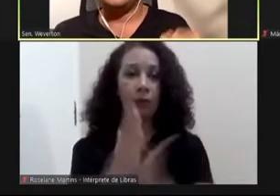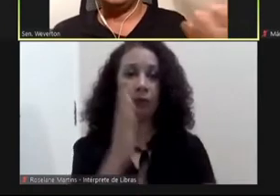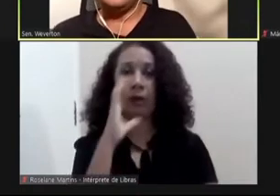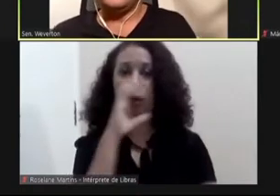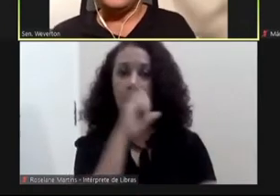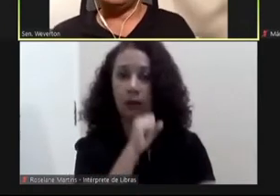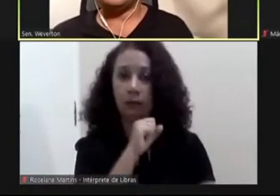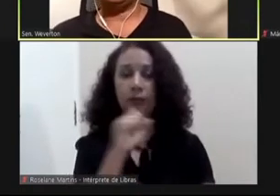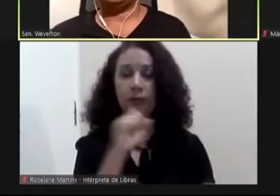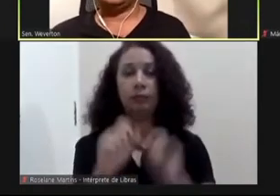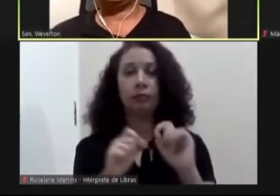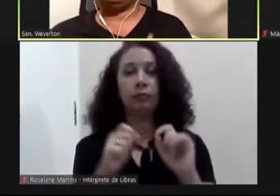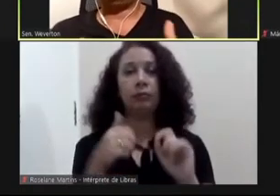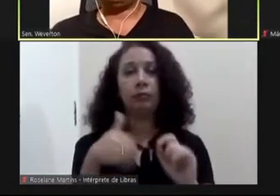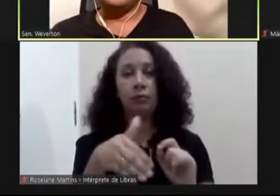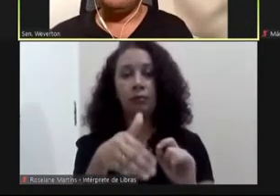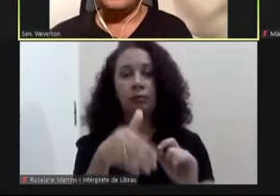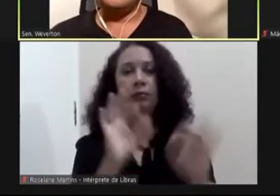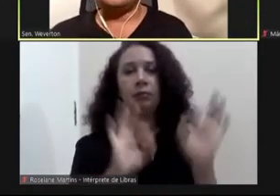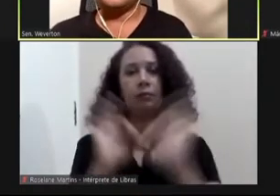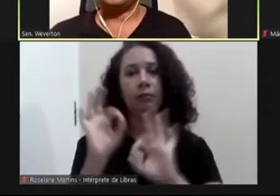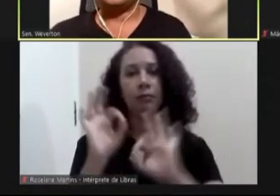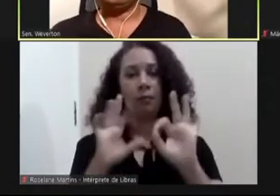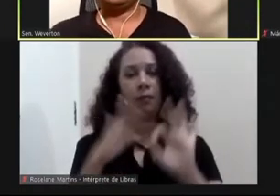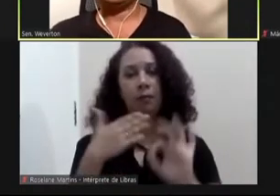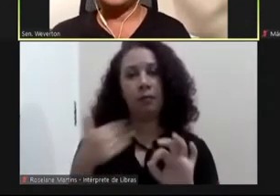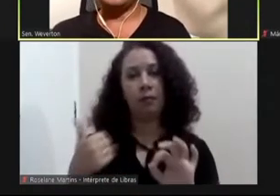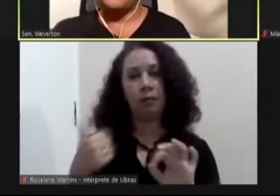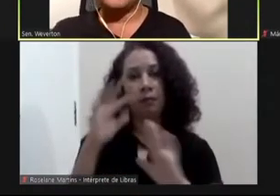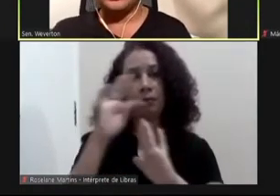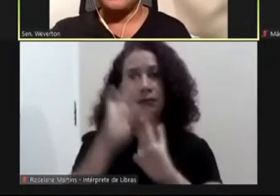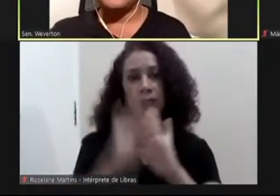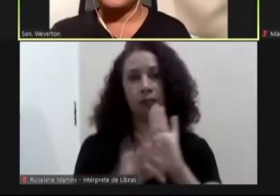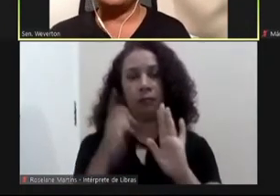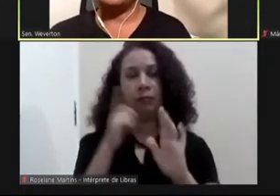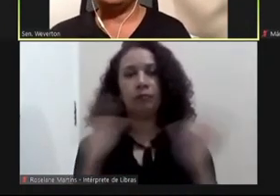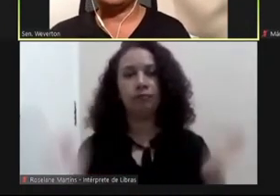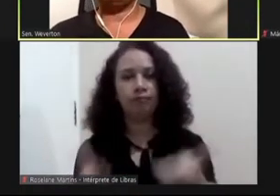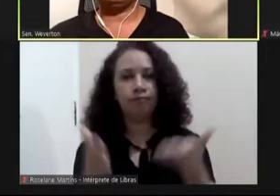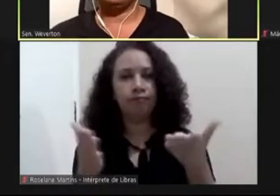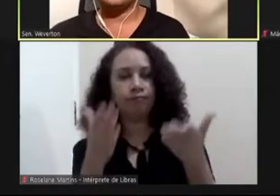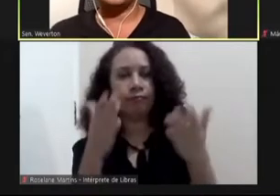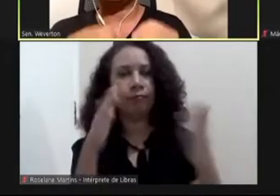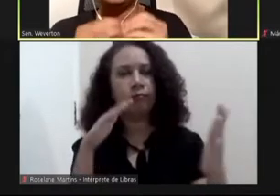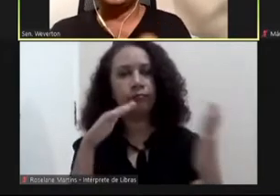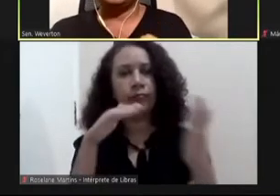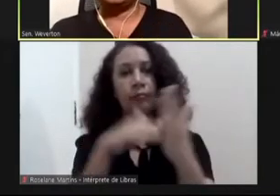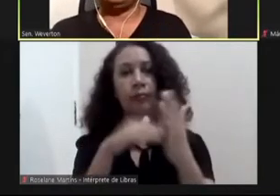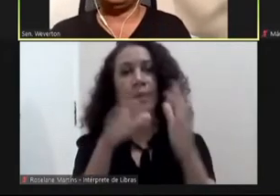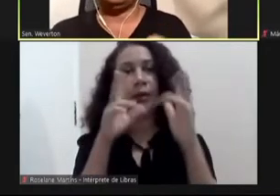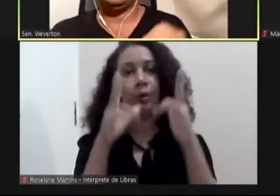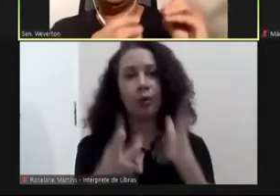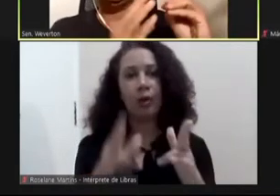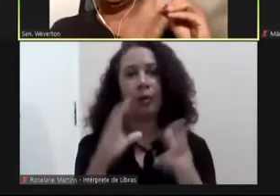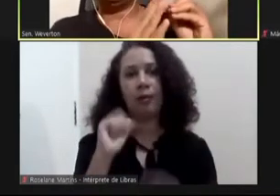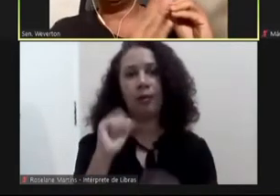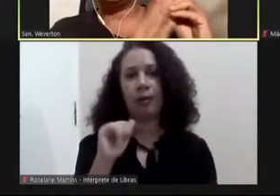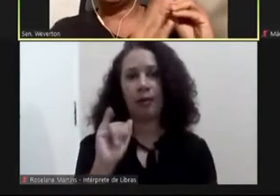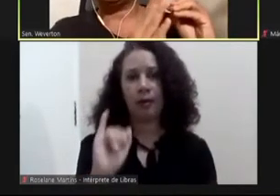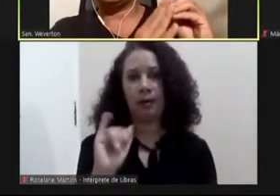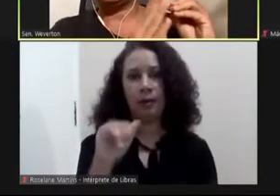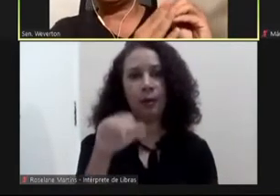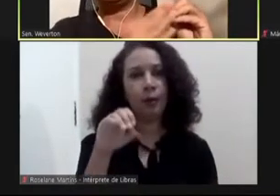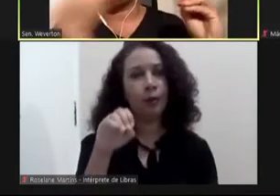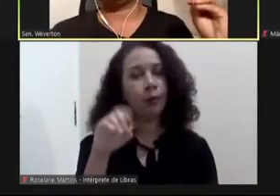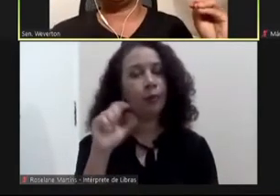Câmara já melhorado o texto para poder beneficiar justamente lá na ponta e fazer com que o Caio falou. Esse grande desafio do